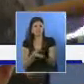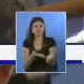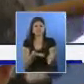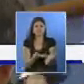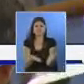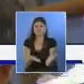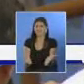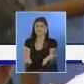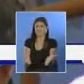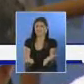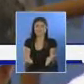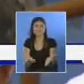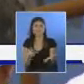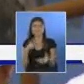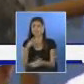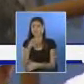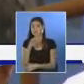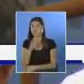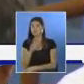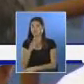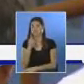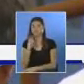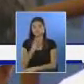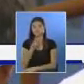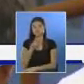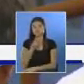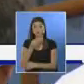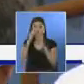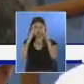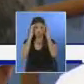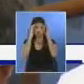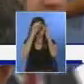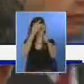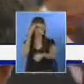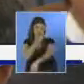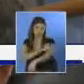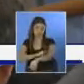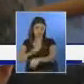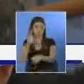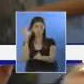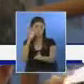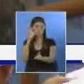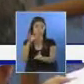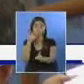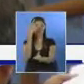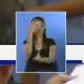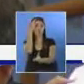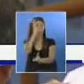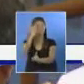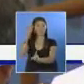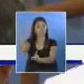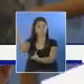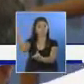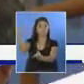isso, uma coisa aqui. Mas o vereador politizador não tem a sabedoria de respeitar os outros vereadores e convencê-los.